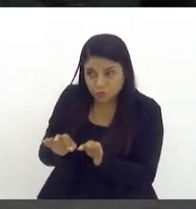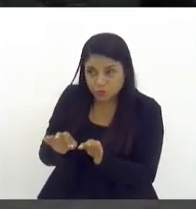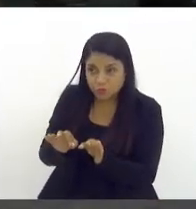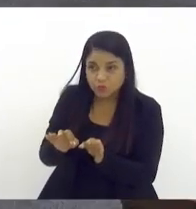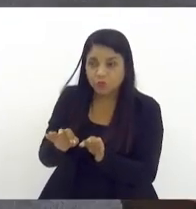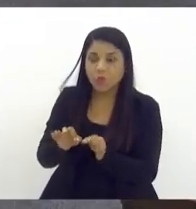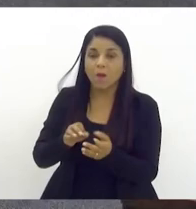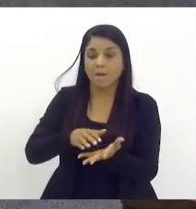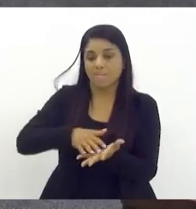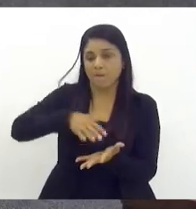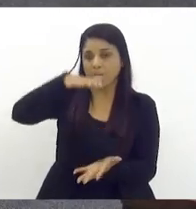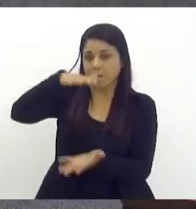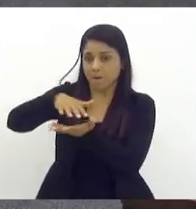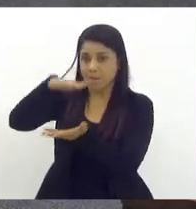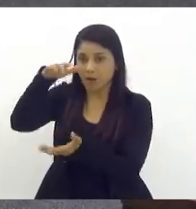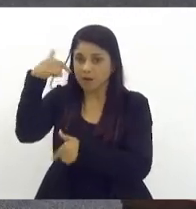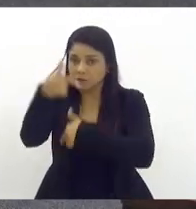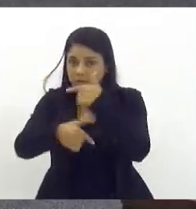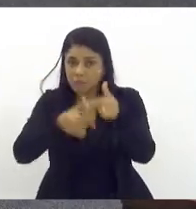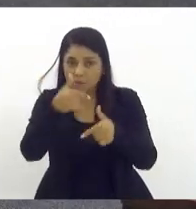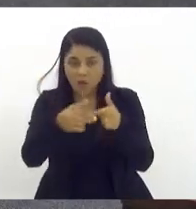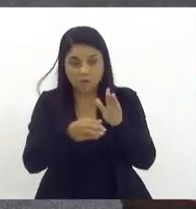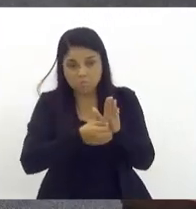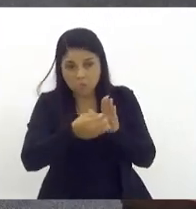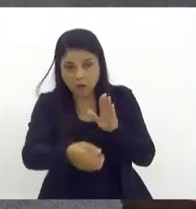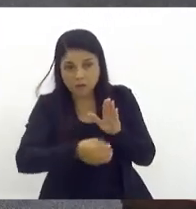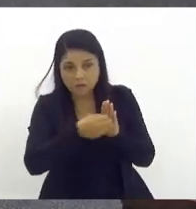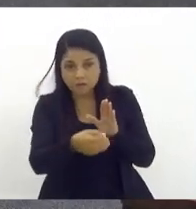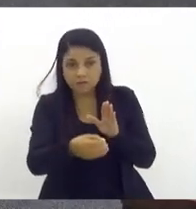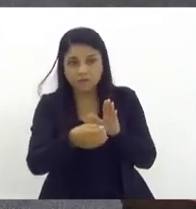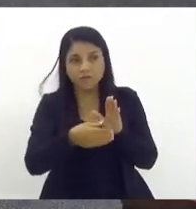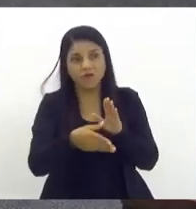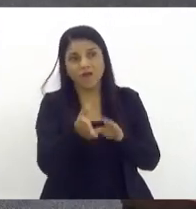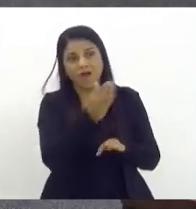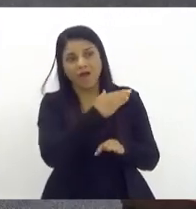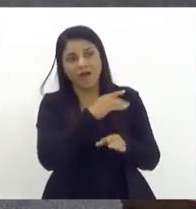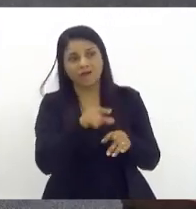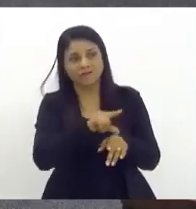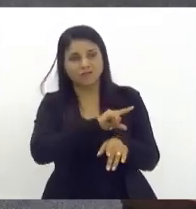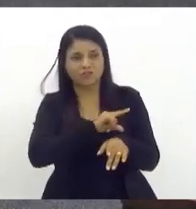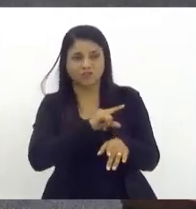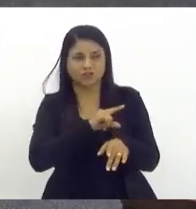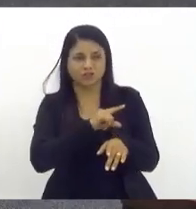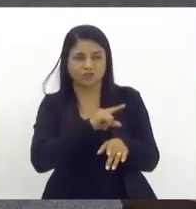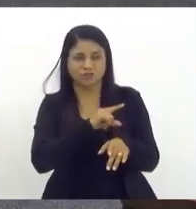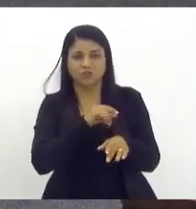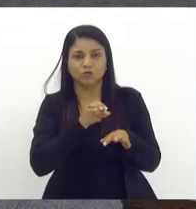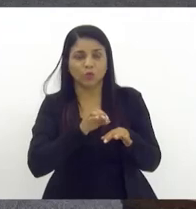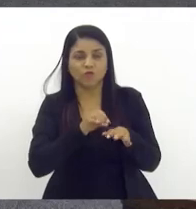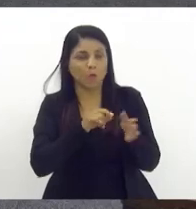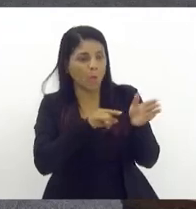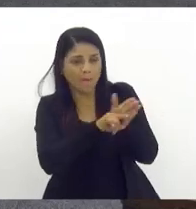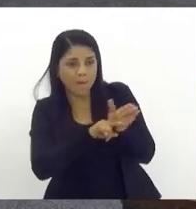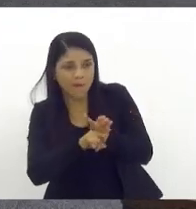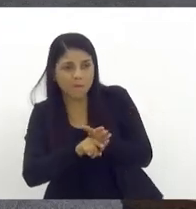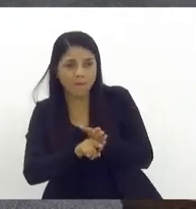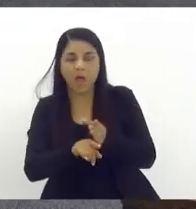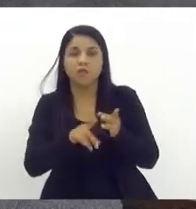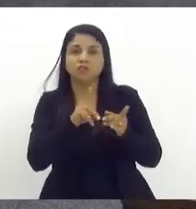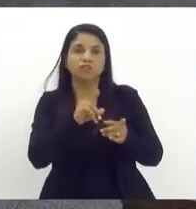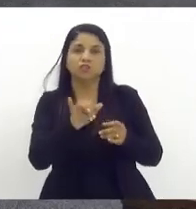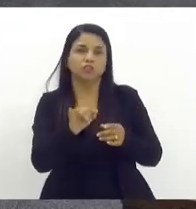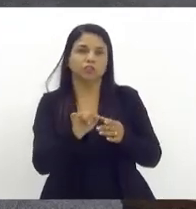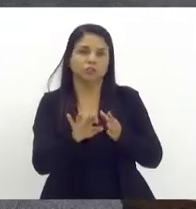de trabalhos e a forma com que o parecer foi dado foi há poucos momentos atrás. A gente não se debruçou sobre esse parecer com dias de